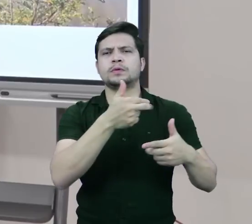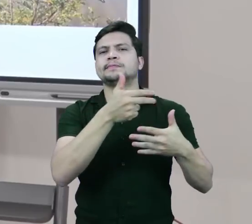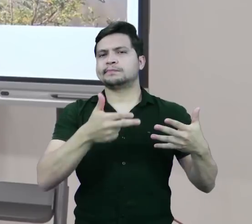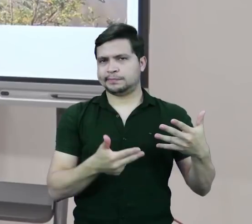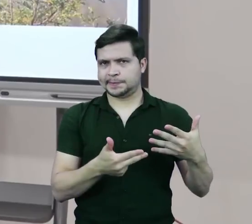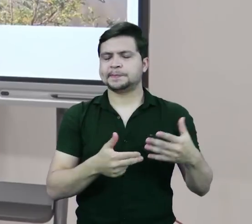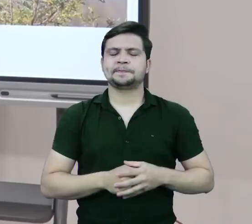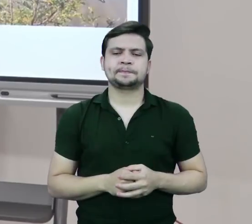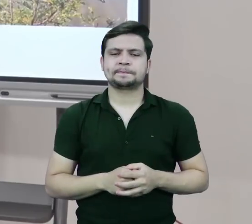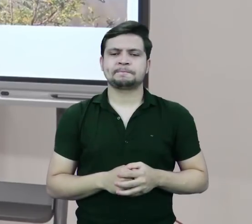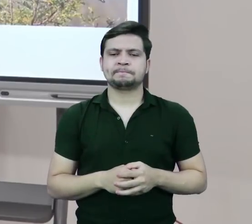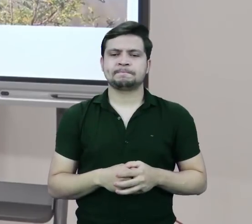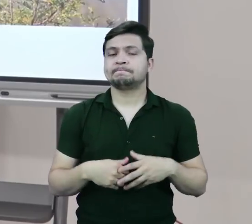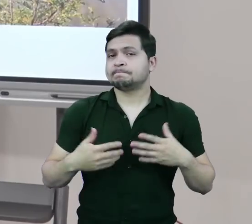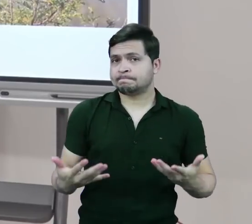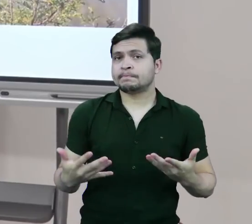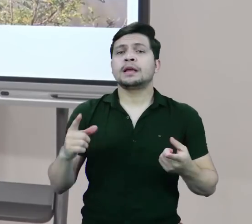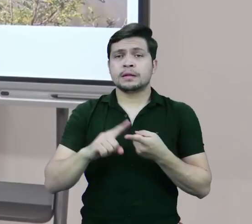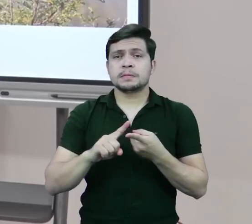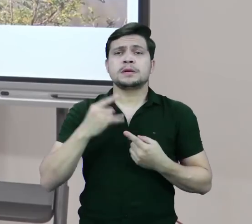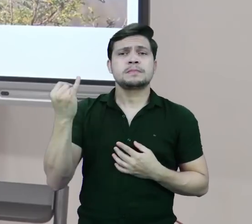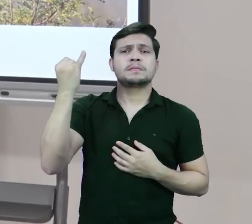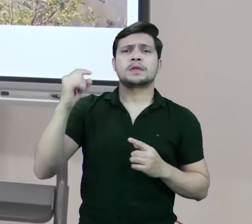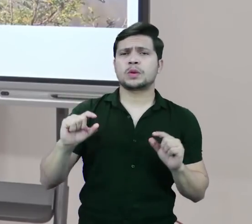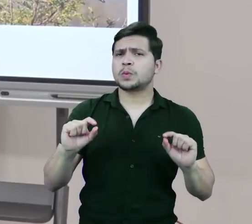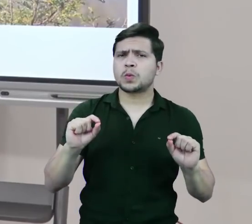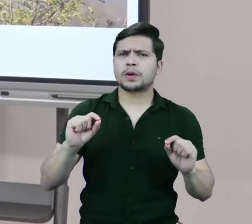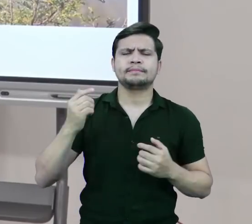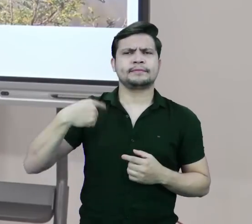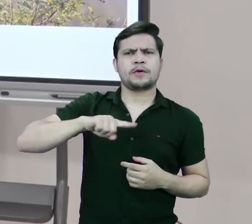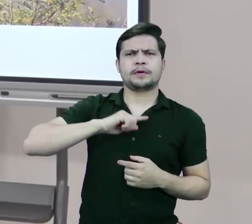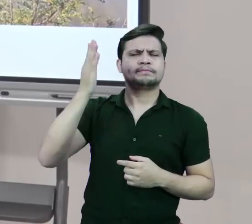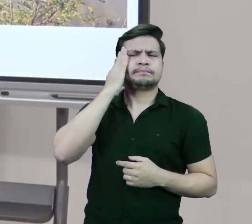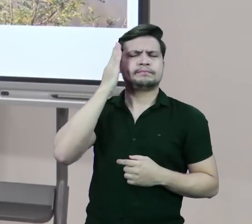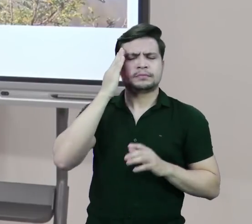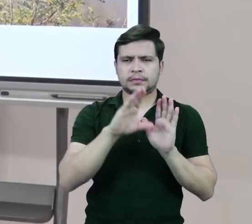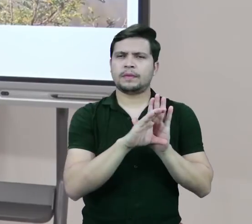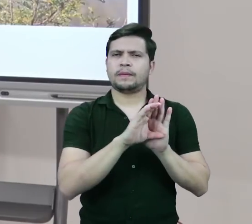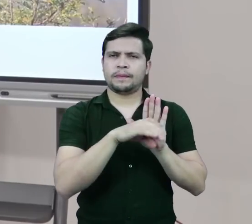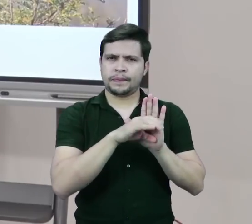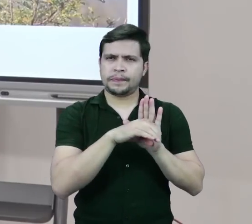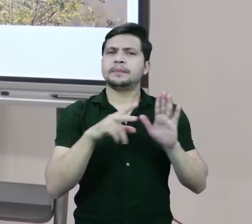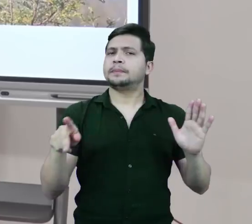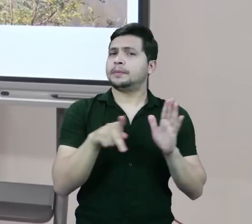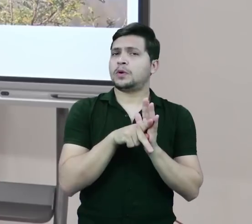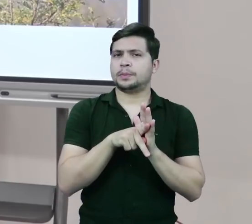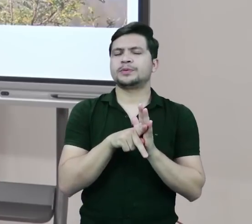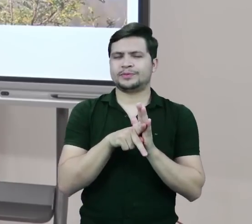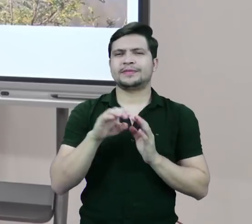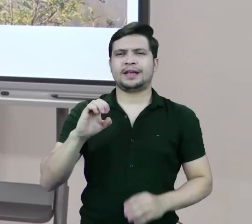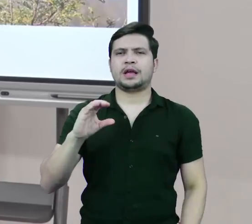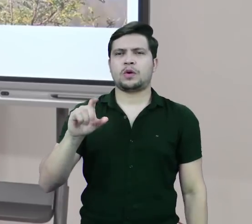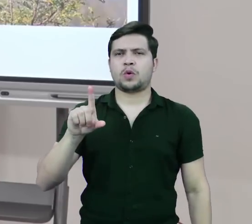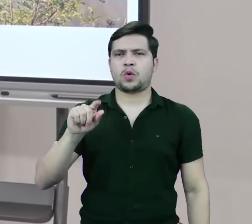tá? Então, dentro da ecologia, é importante a gente conhecer alguns conceitos ecológicos, né? Então, temos